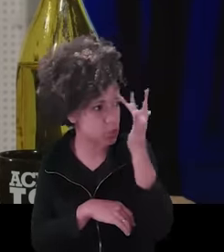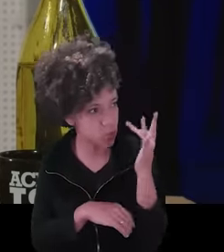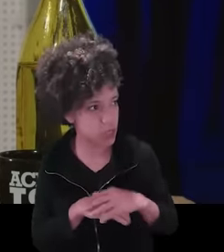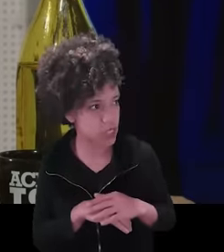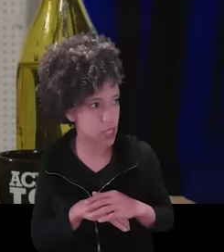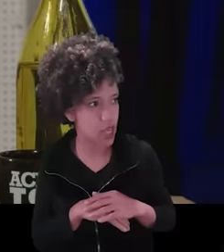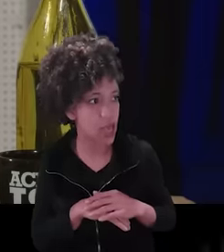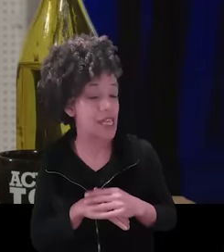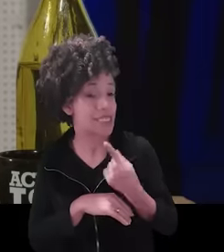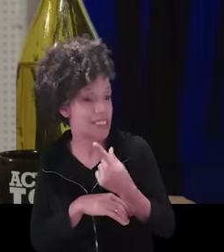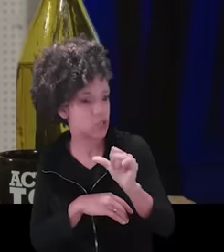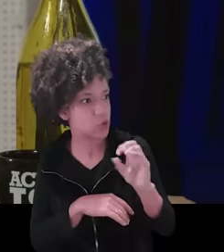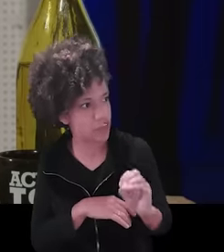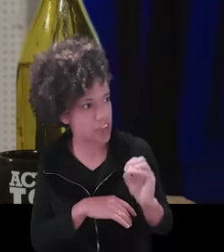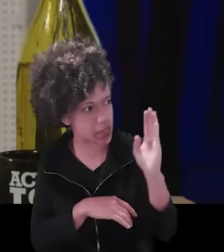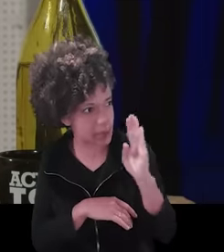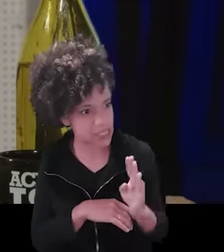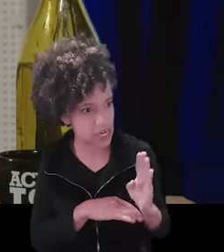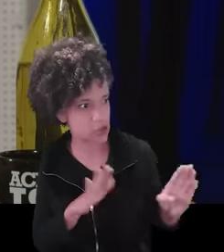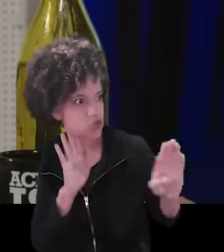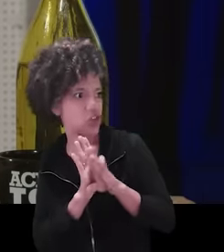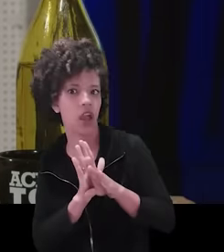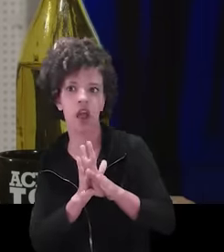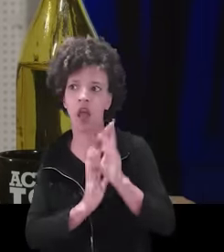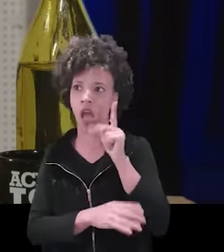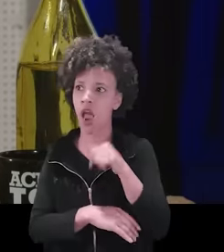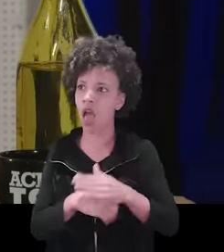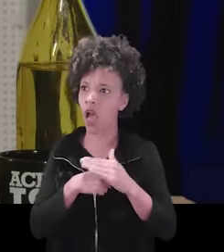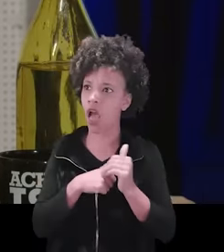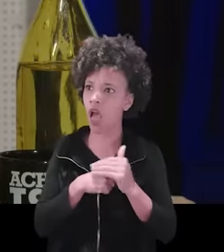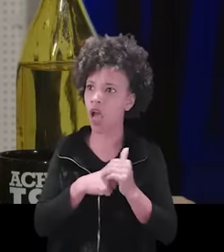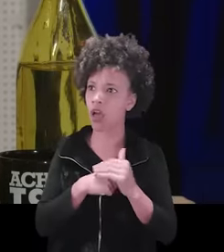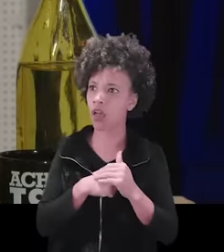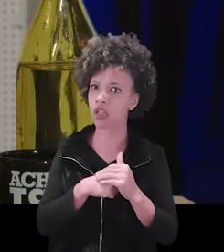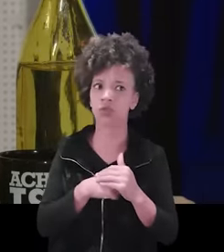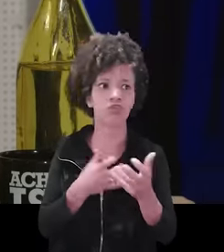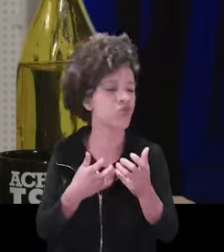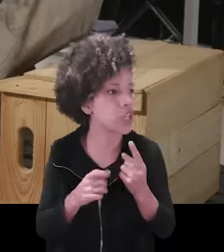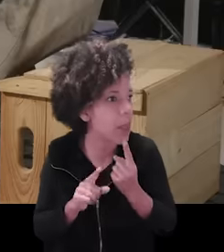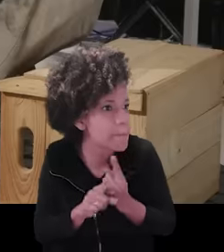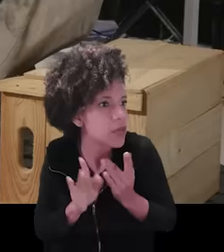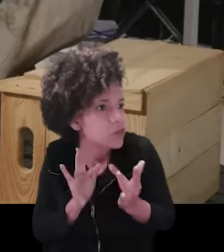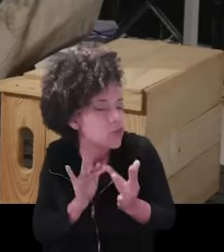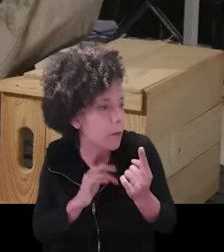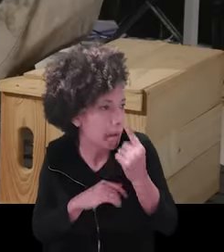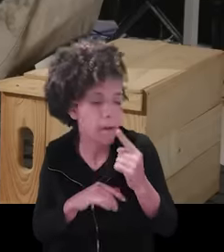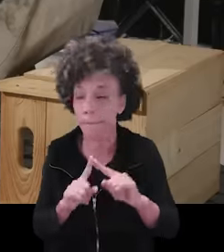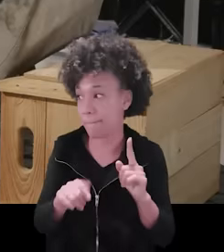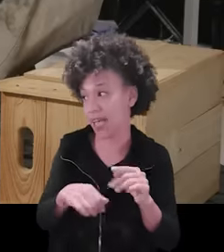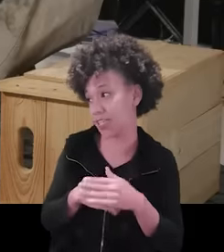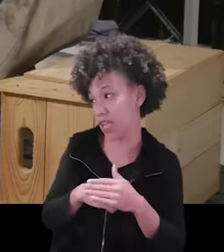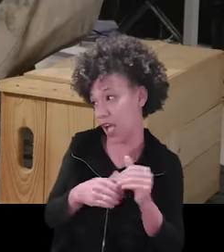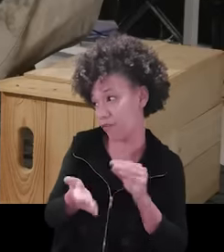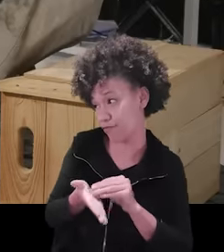fiz para 20 pessoas apareceu 190 e eu falei cara olha a carência do pessoal de querer tá perto porque eu